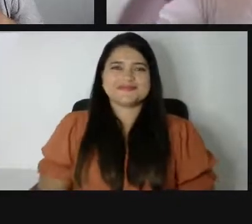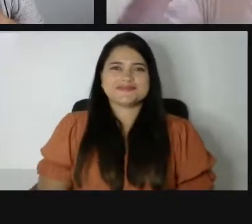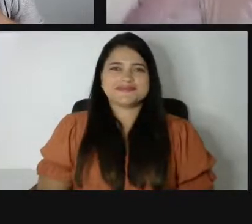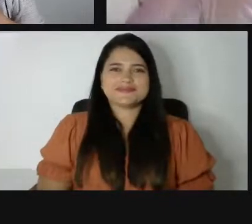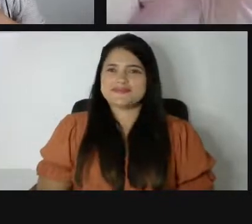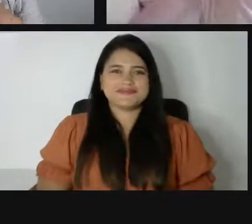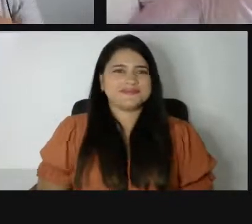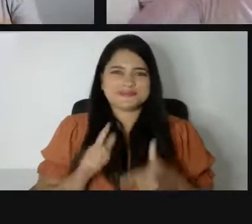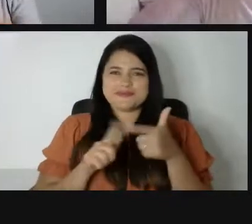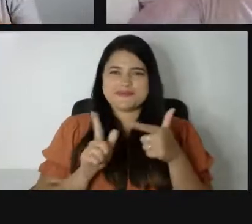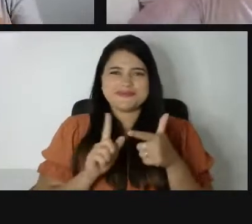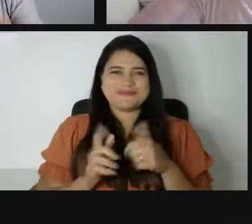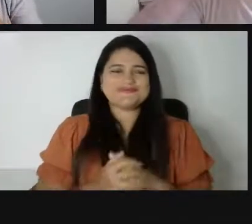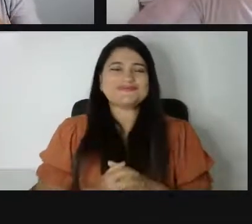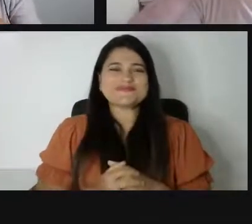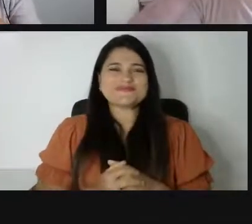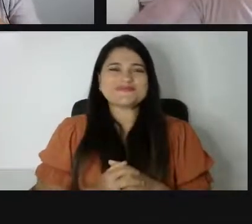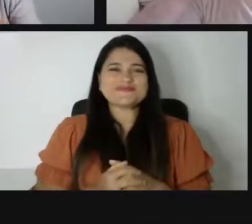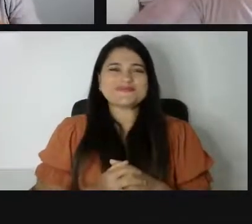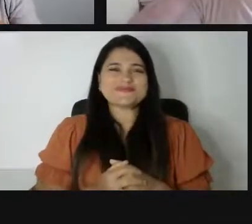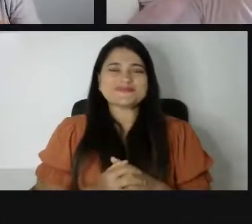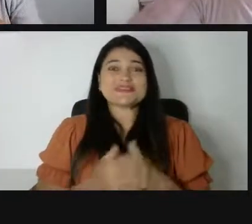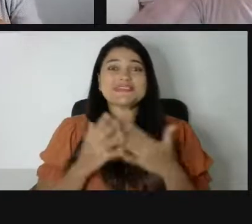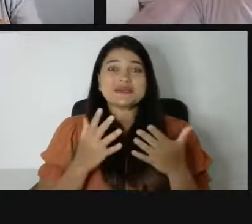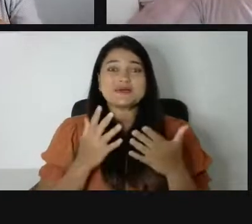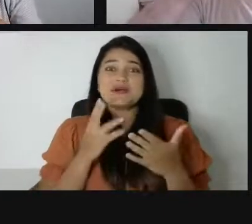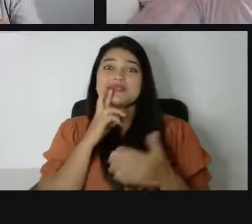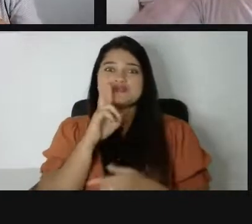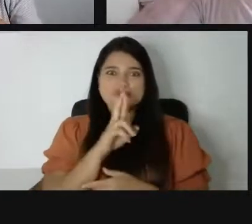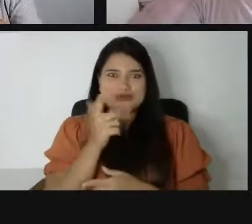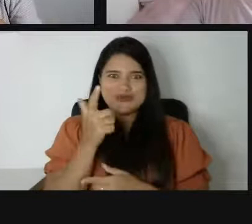Obrigada, Denise. Então, voltando à resposta,